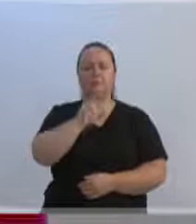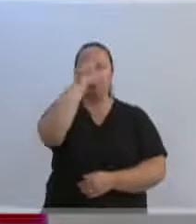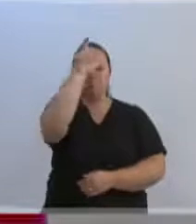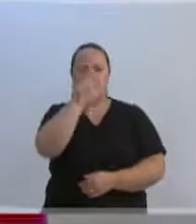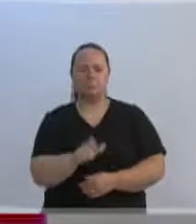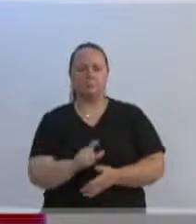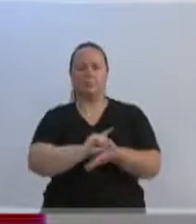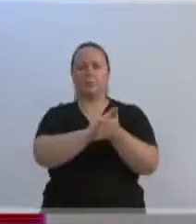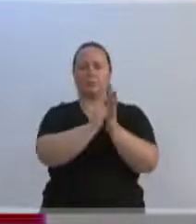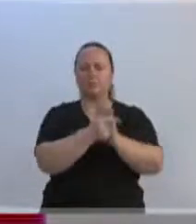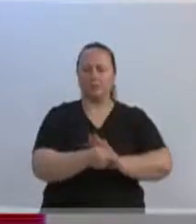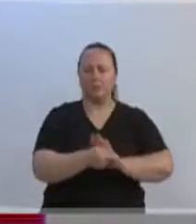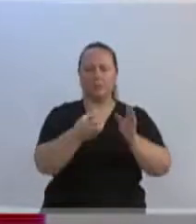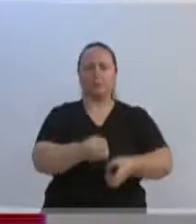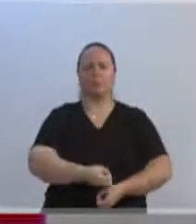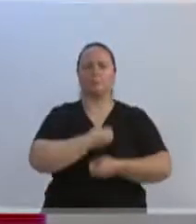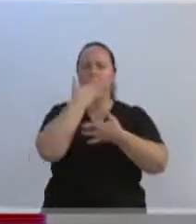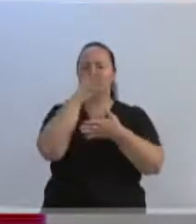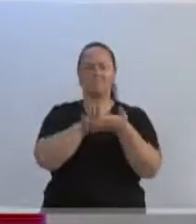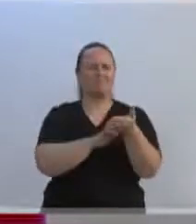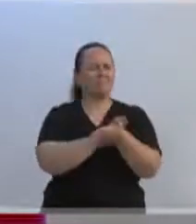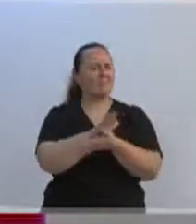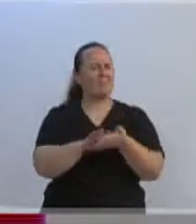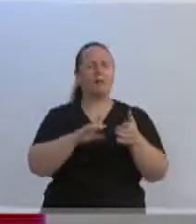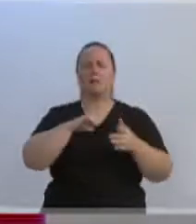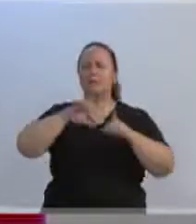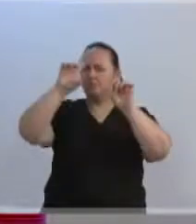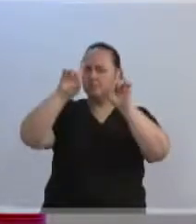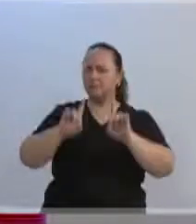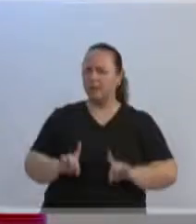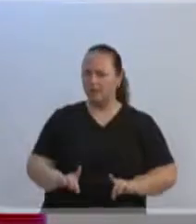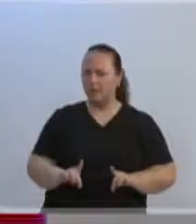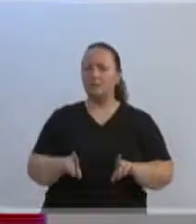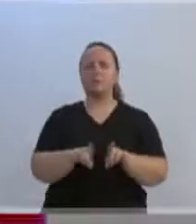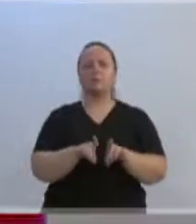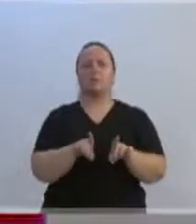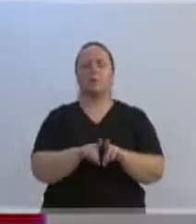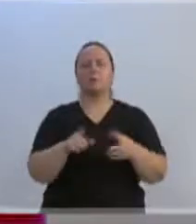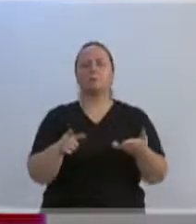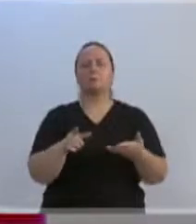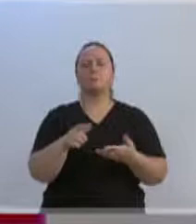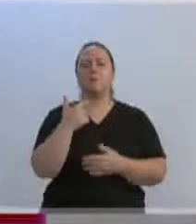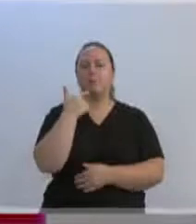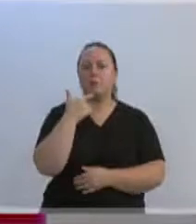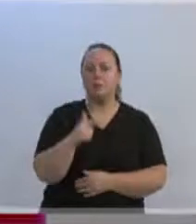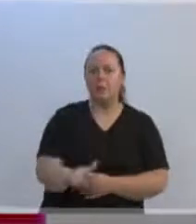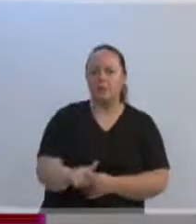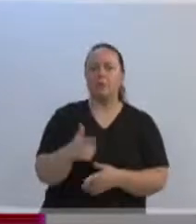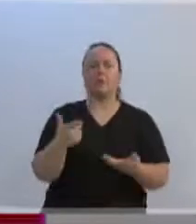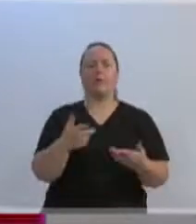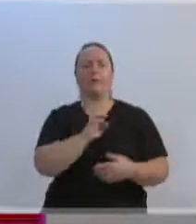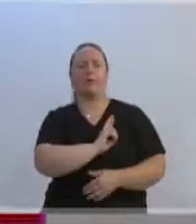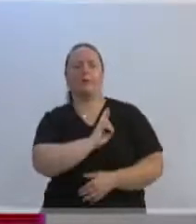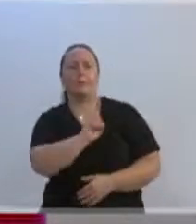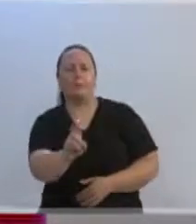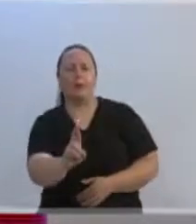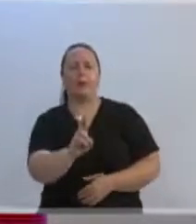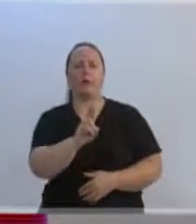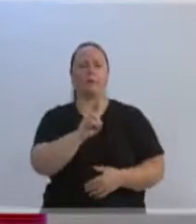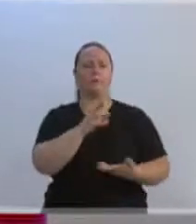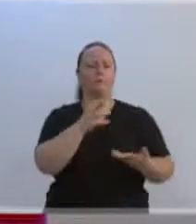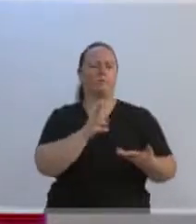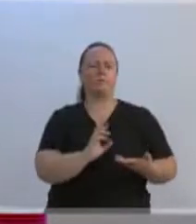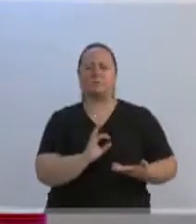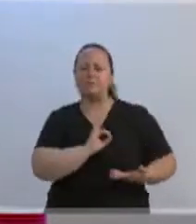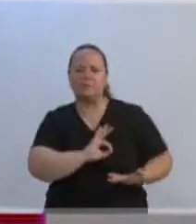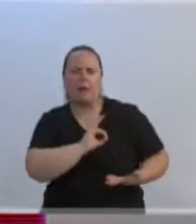gênero expressões necessidades especiais o idioma credo religioso o estado social